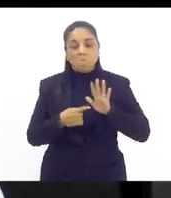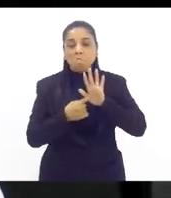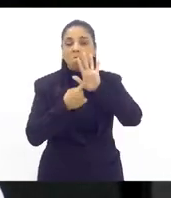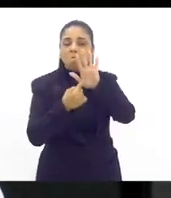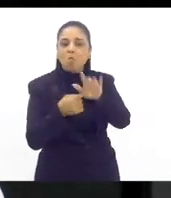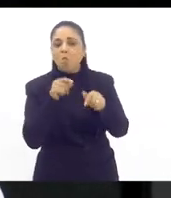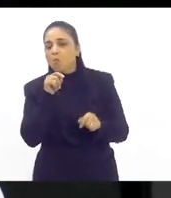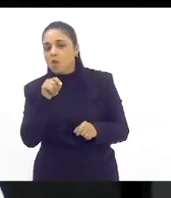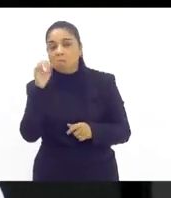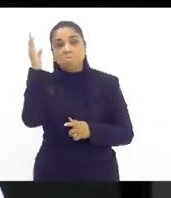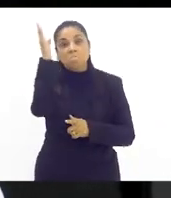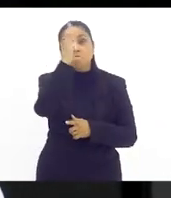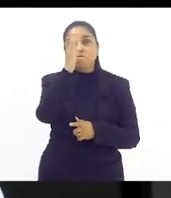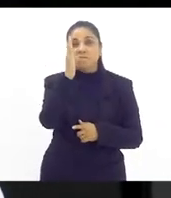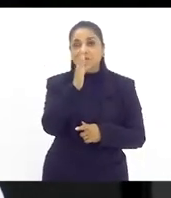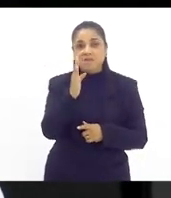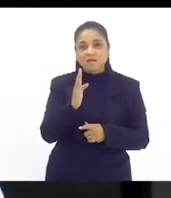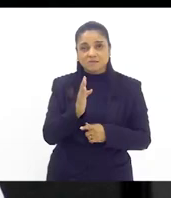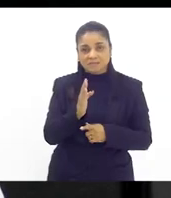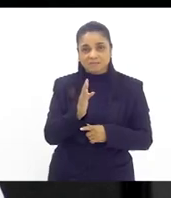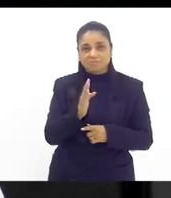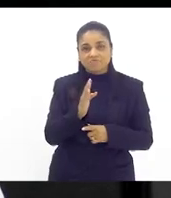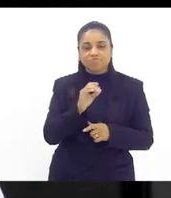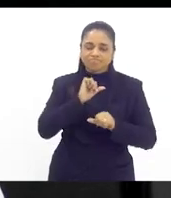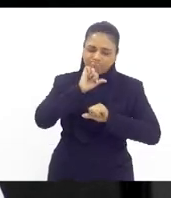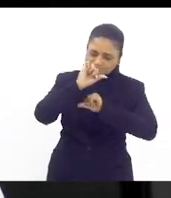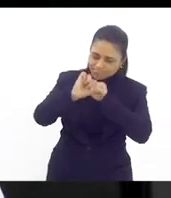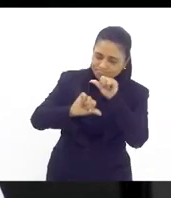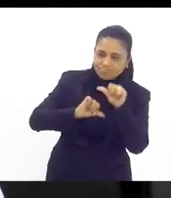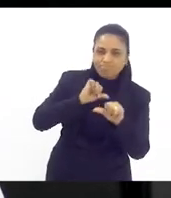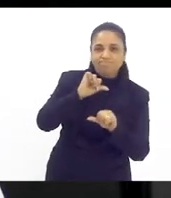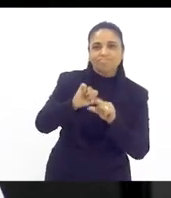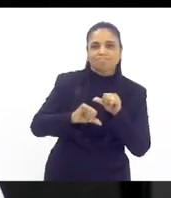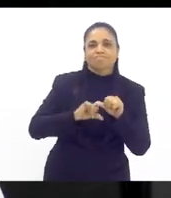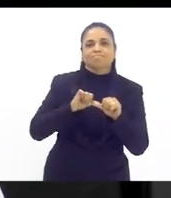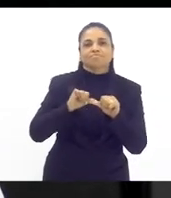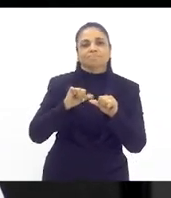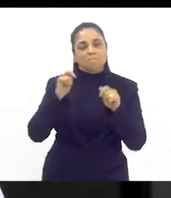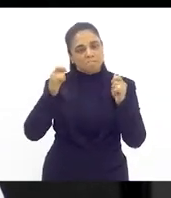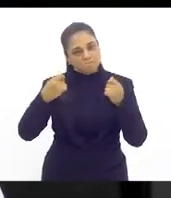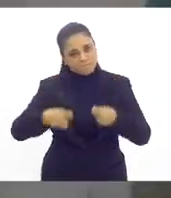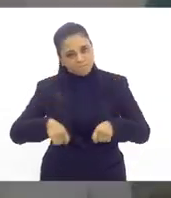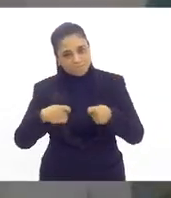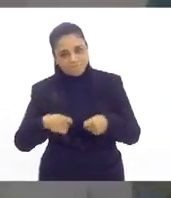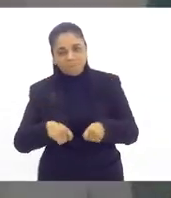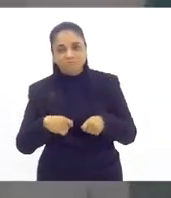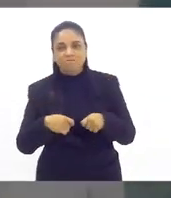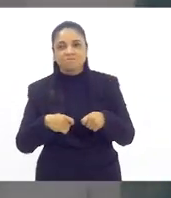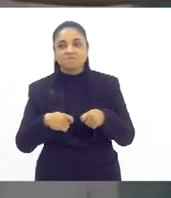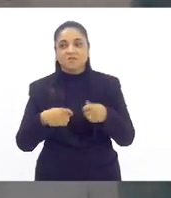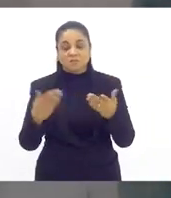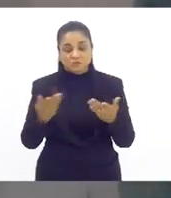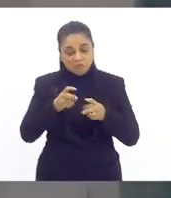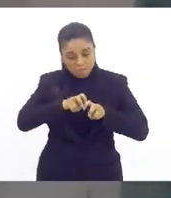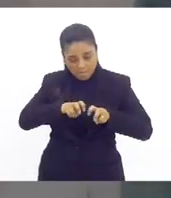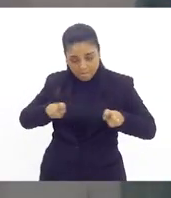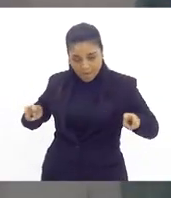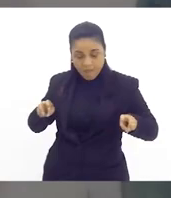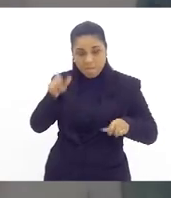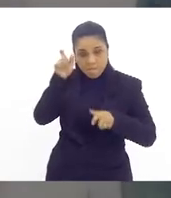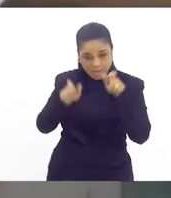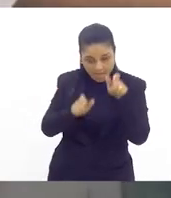Clara de um Brasil que tem que mudar que está mudando e que hoje quando ela é recheada de mulheres